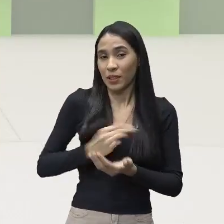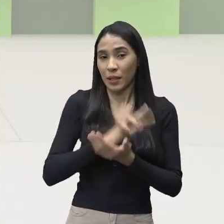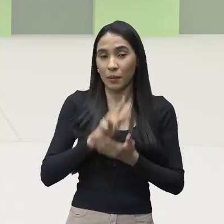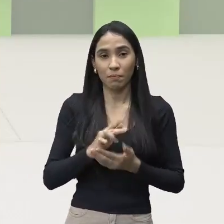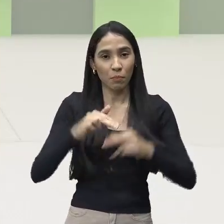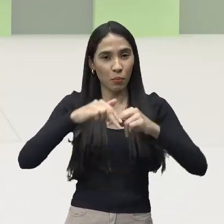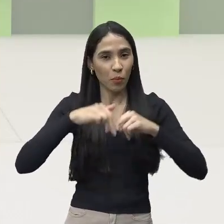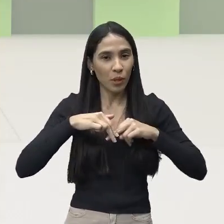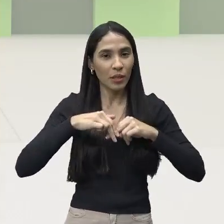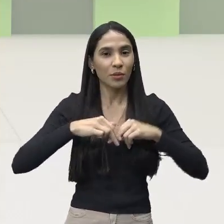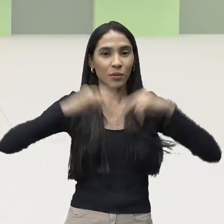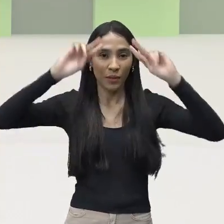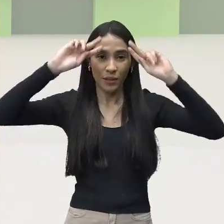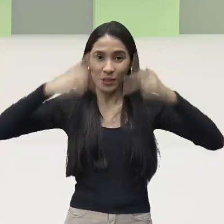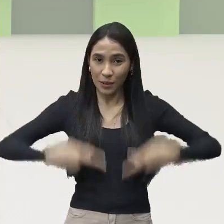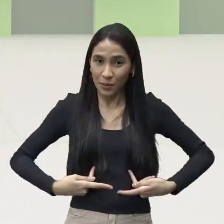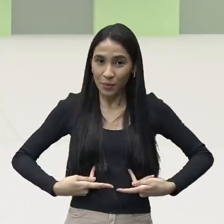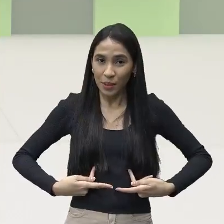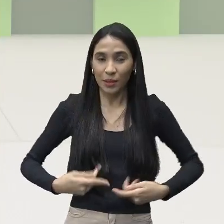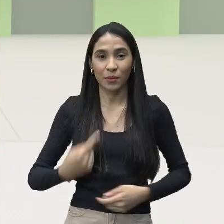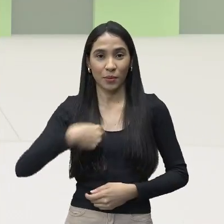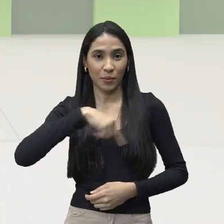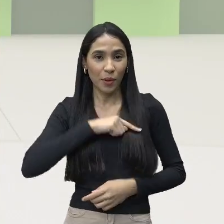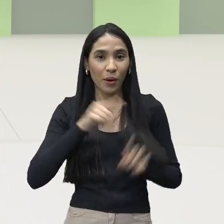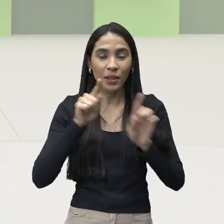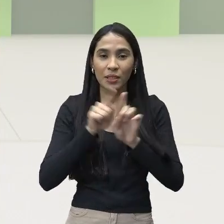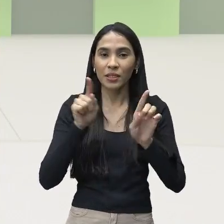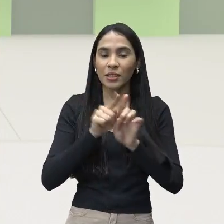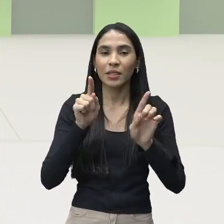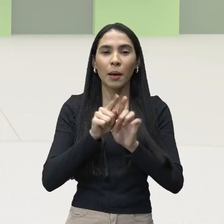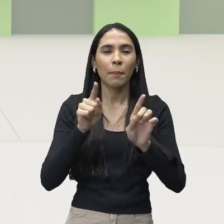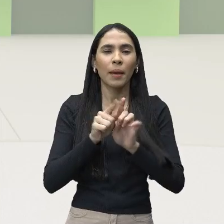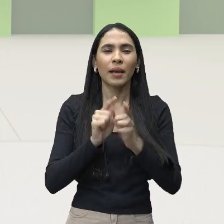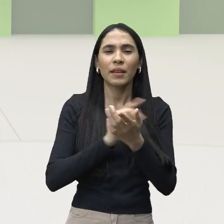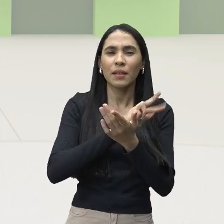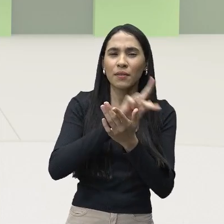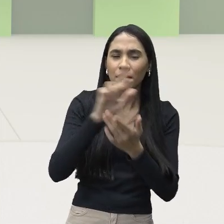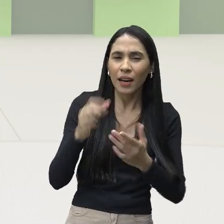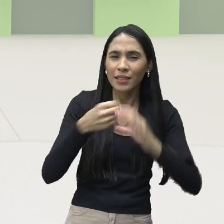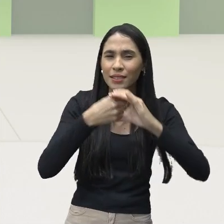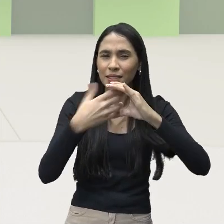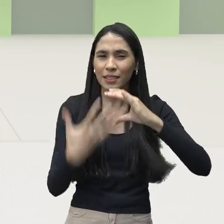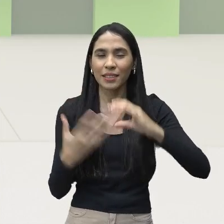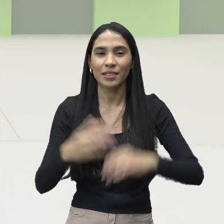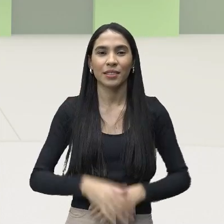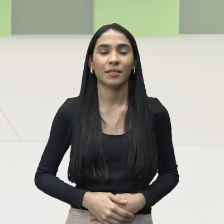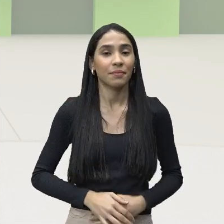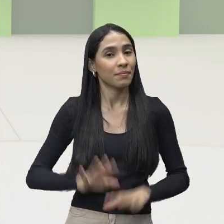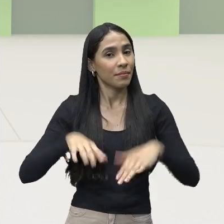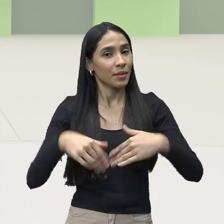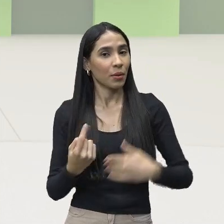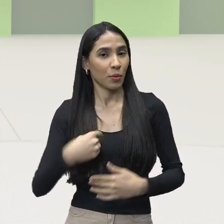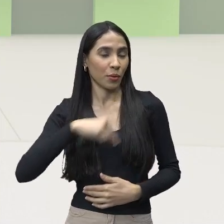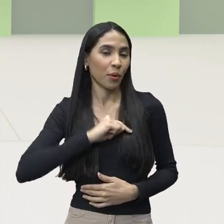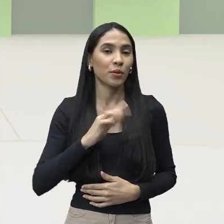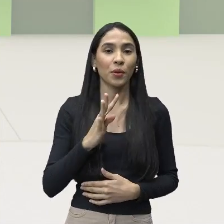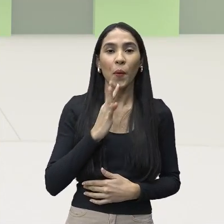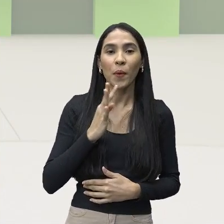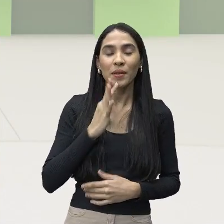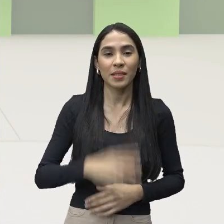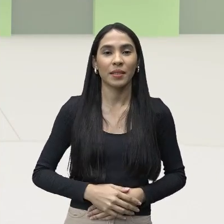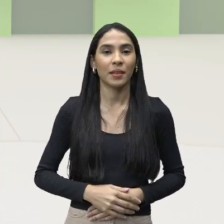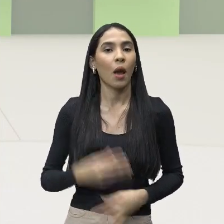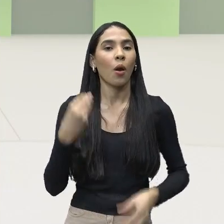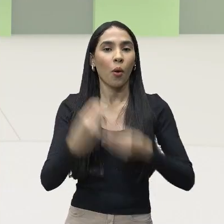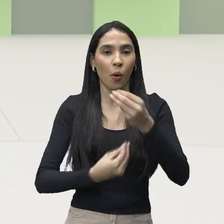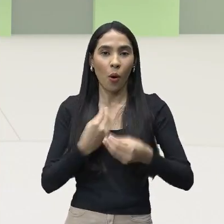somos aí os seres humanos, né? Somos também animais, mamíferos, entre outros. Então a gente vai conhecer um pouquinho sobre